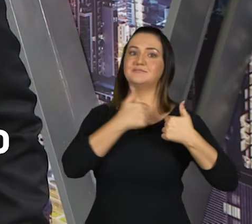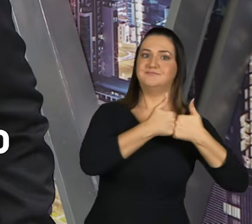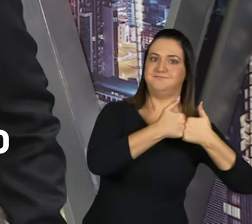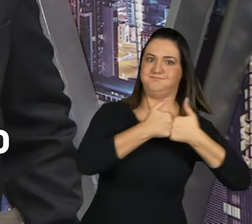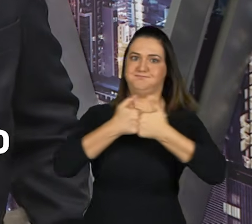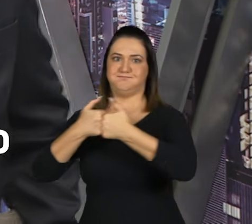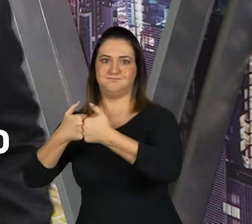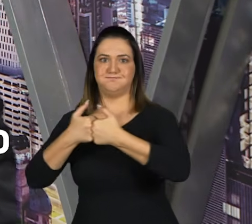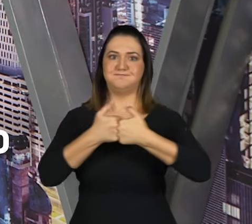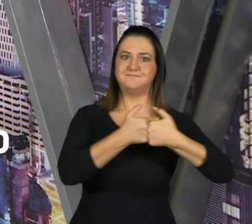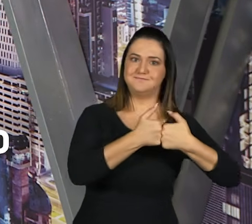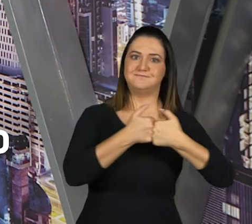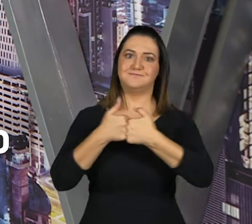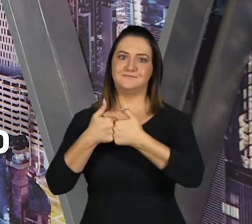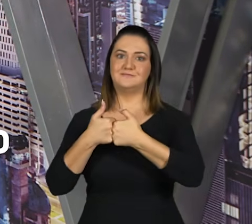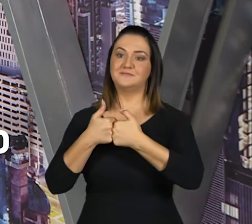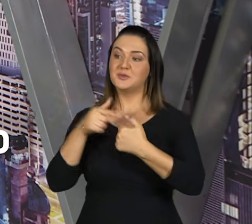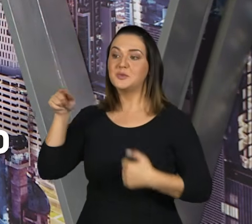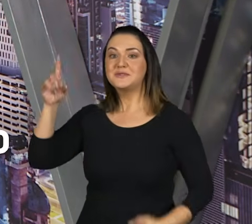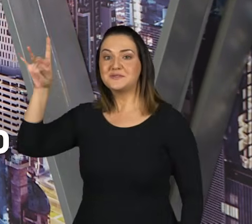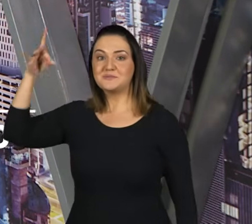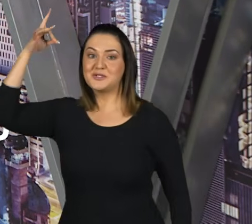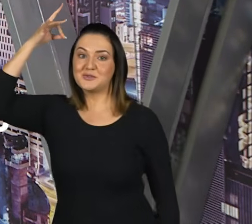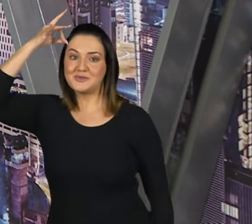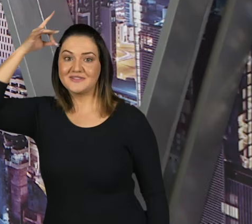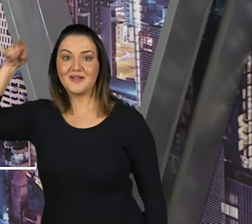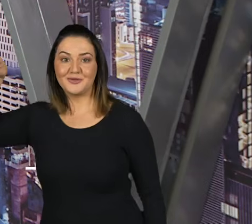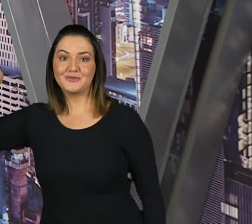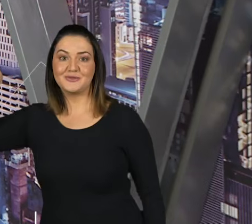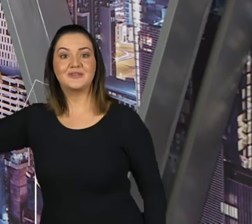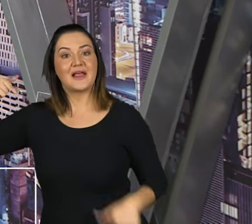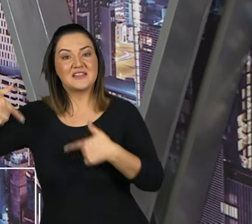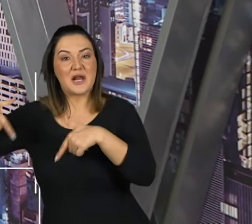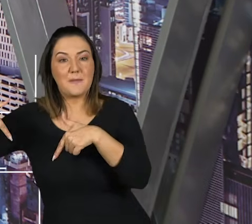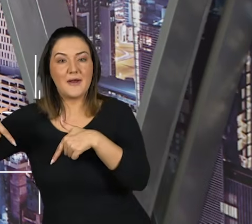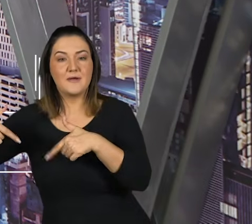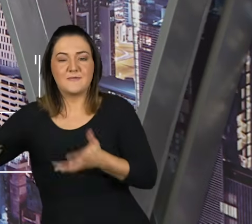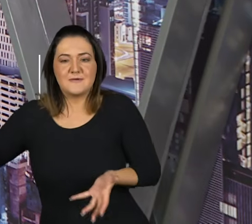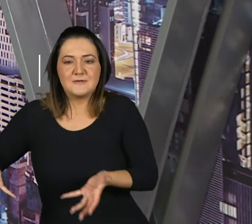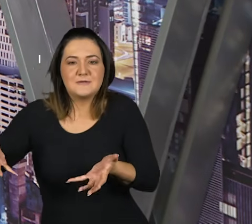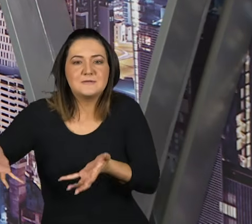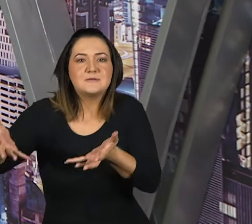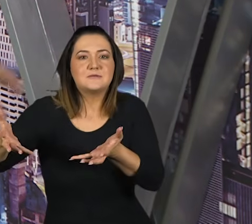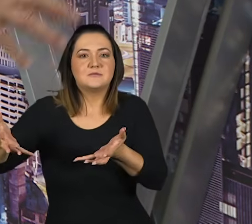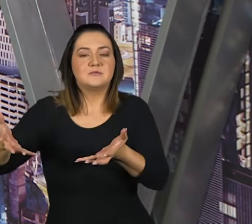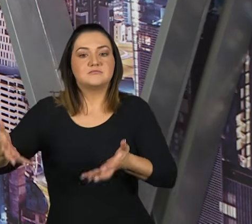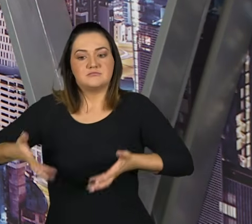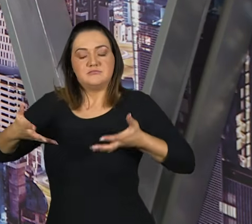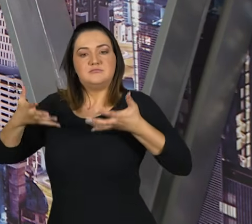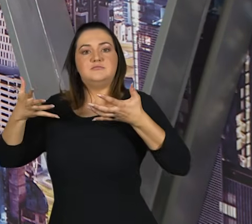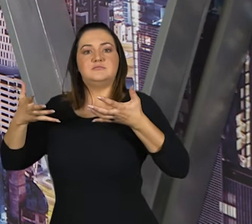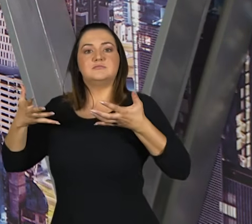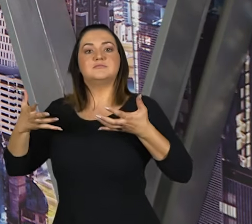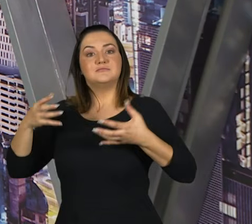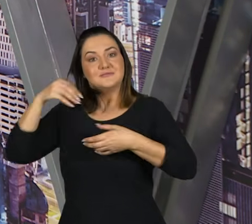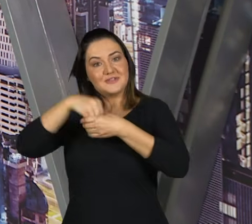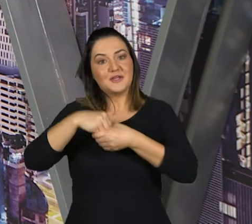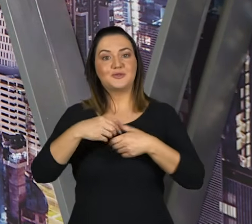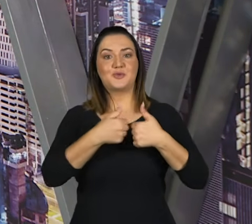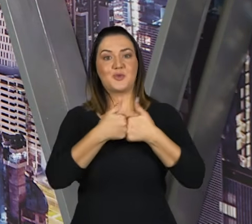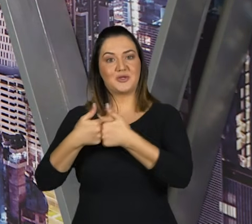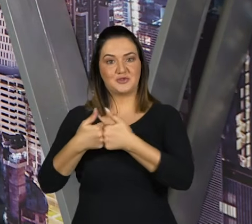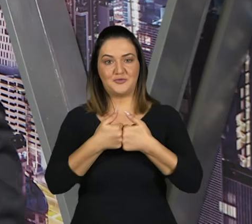grande conflito. Nesse caso, é o Espírito Santo. A verdade sobre o Espírito Santo dentro do contexto do grande